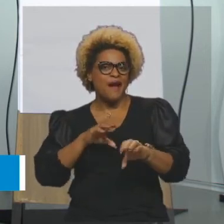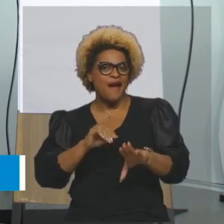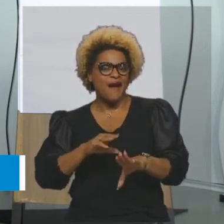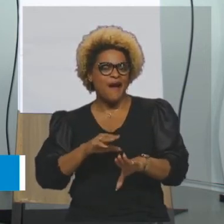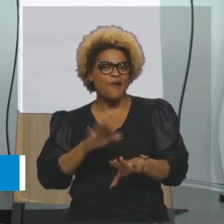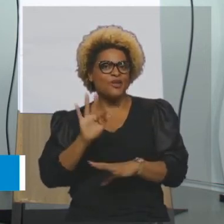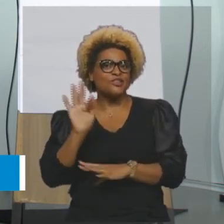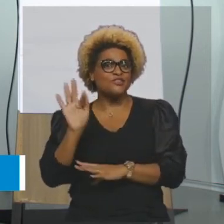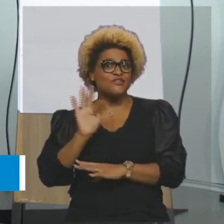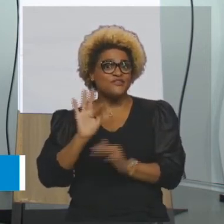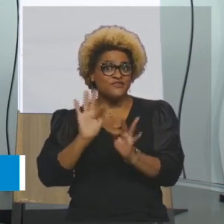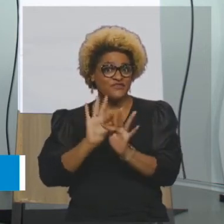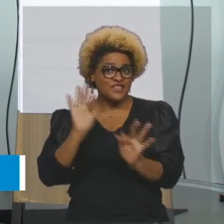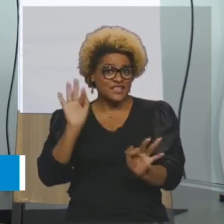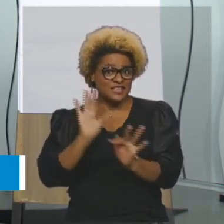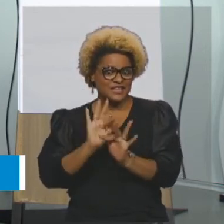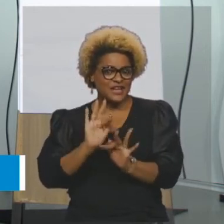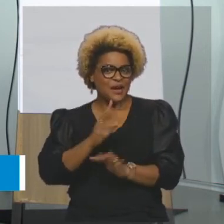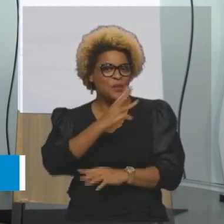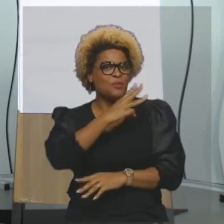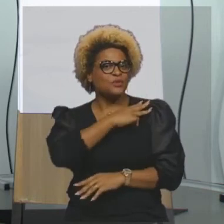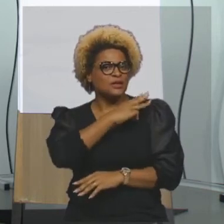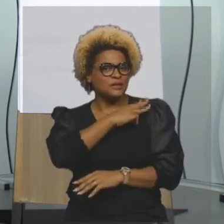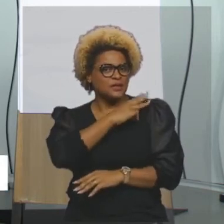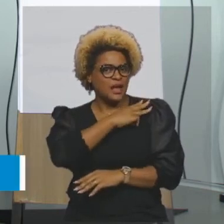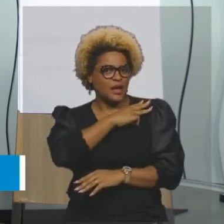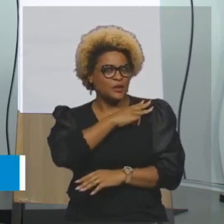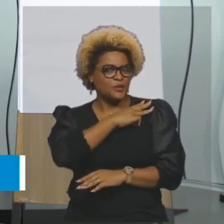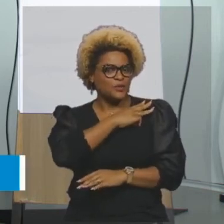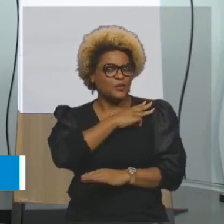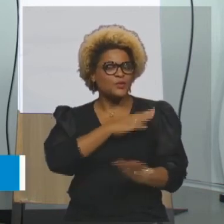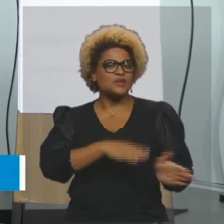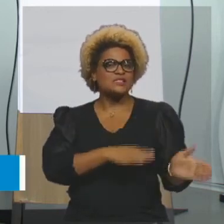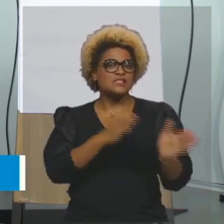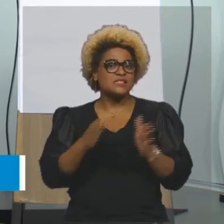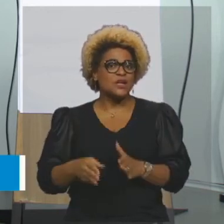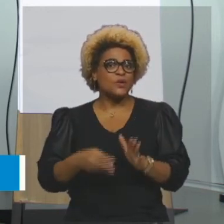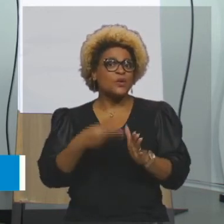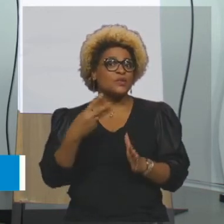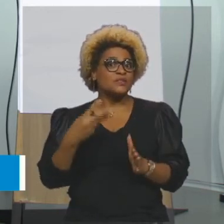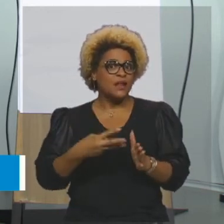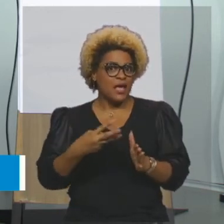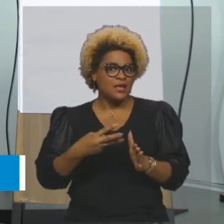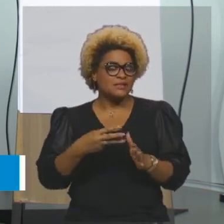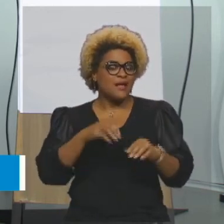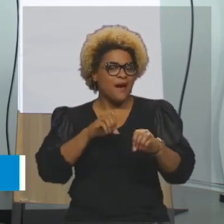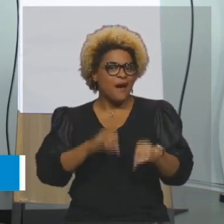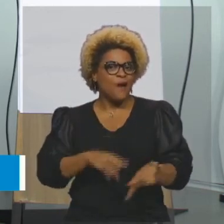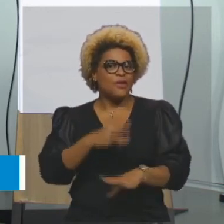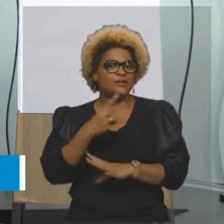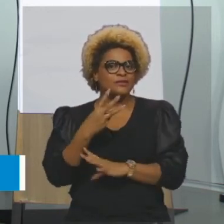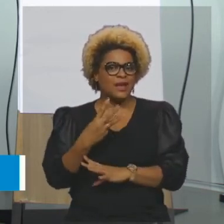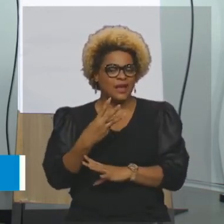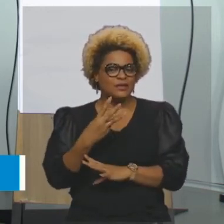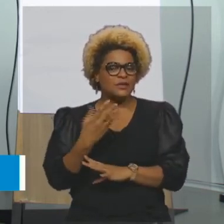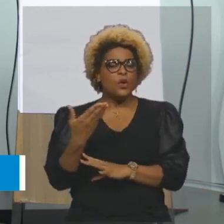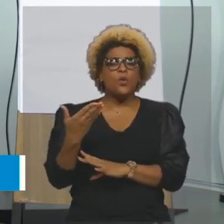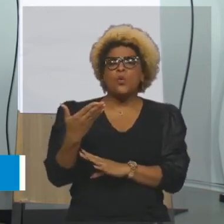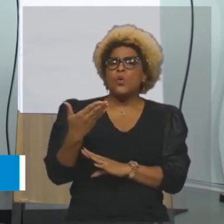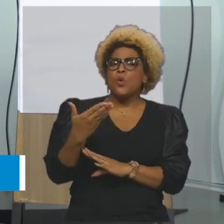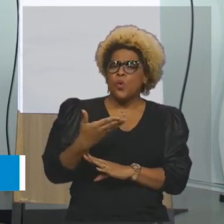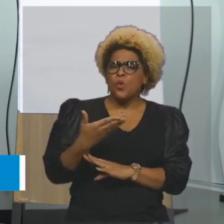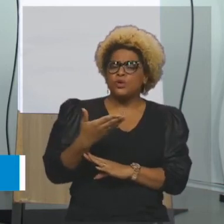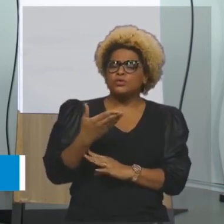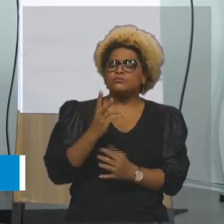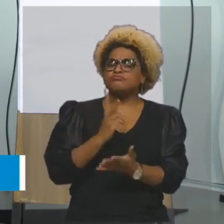médio, ciclo 3, aula 3. Nós vamos continuar hoje falando sobre o estudo dos circuitos